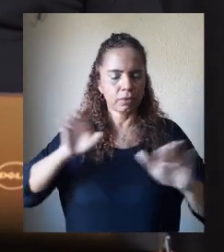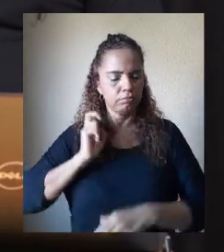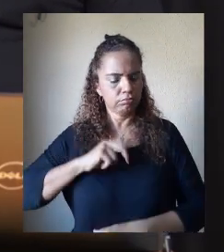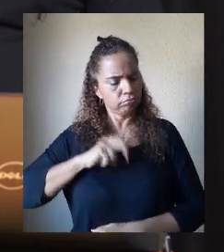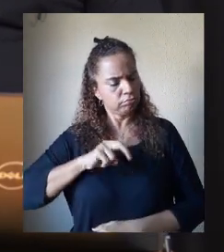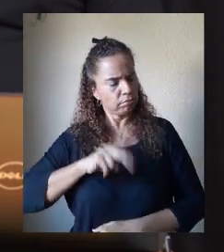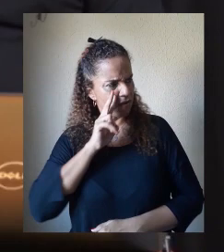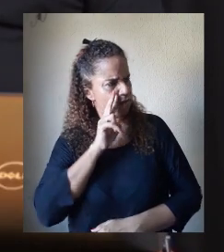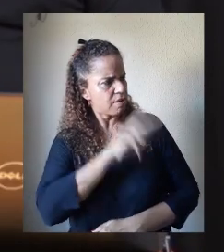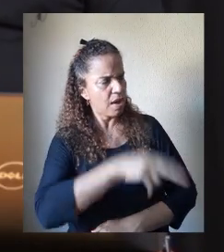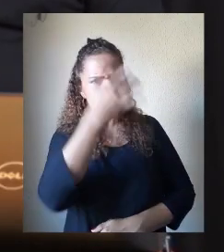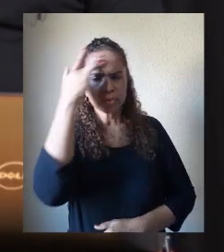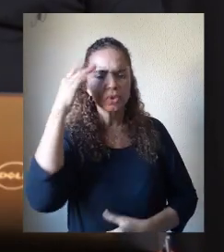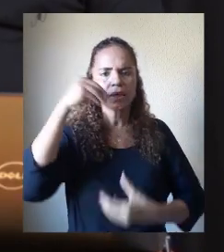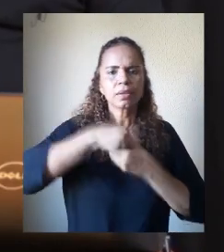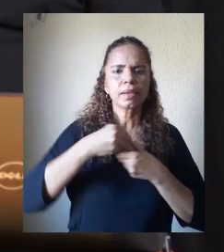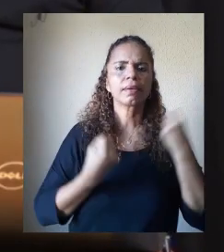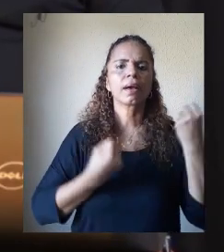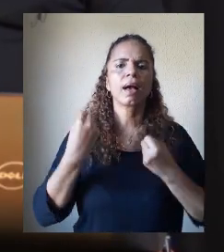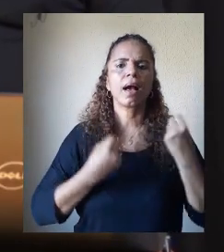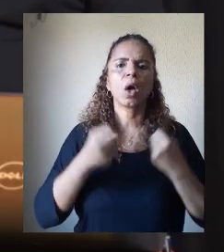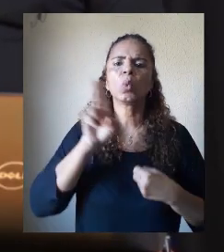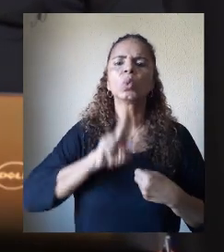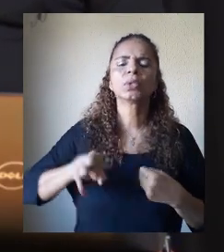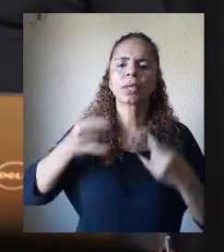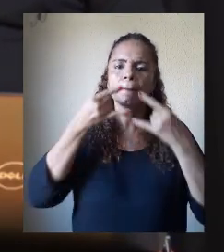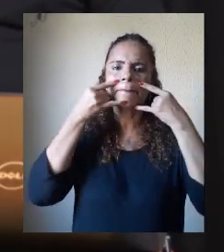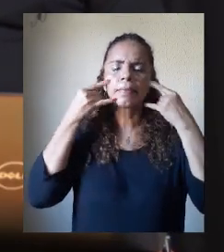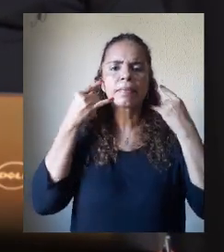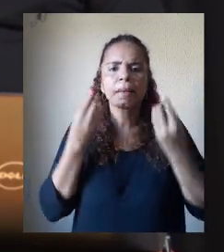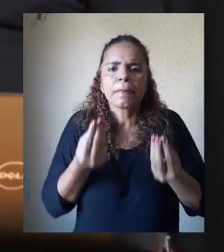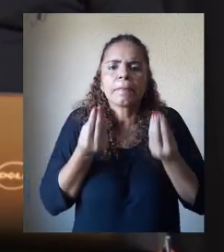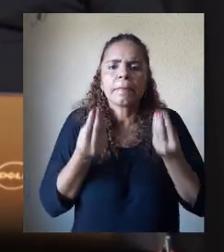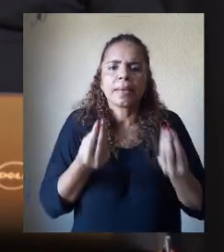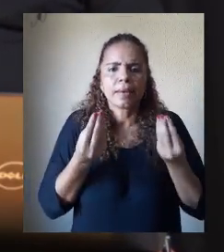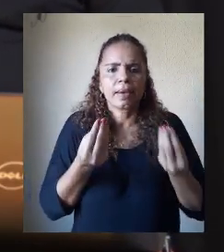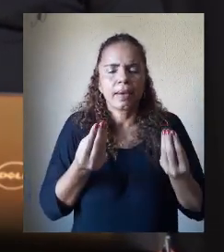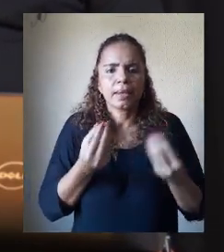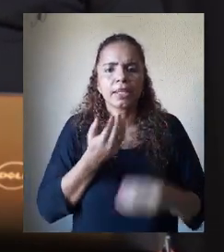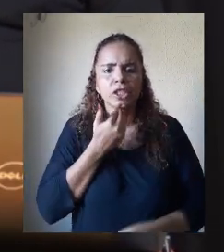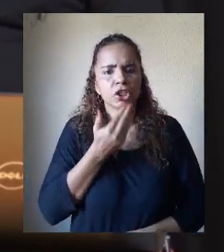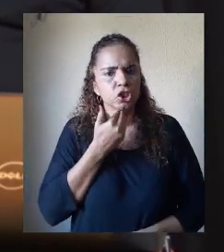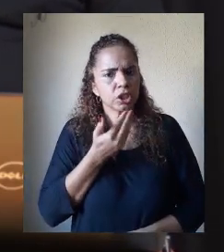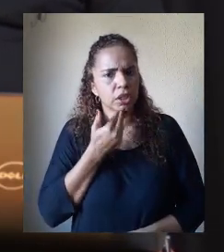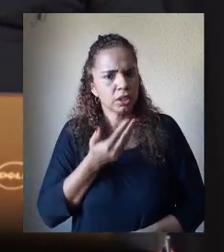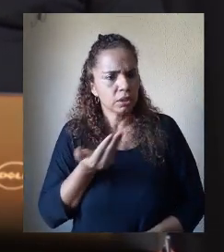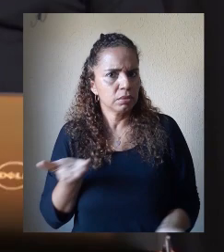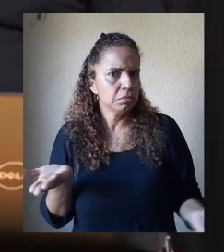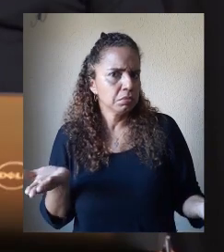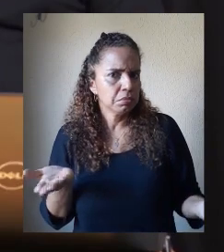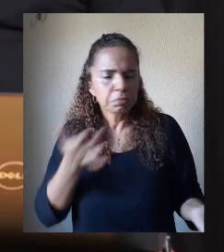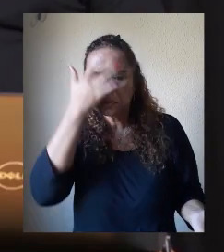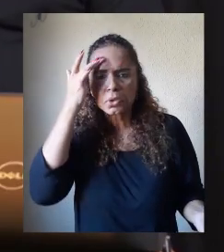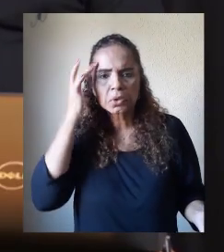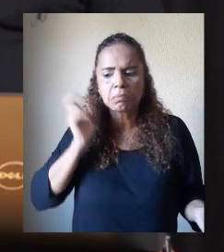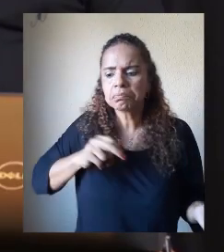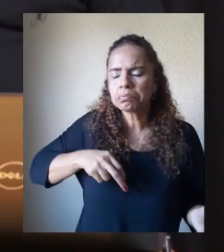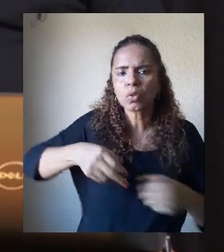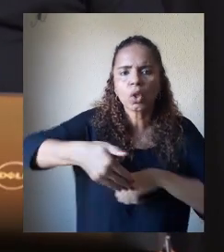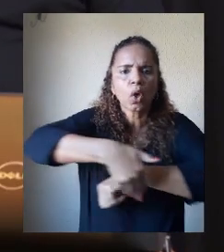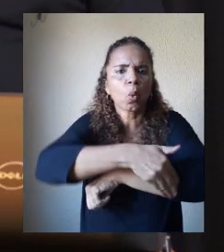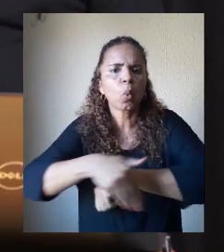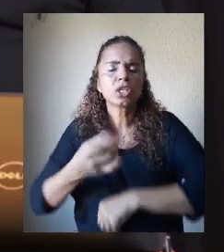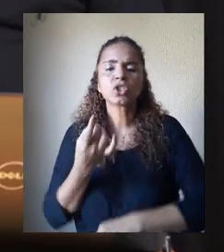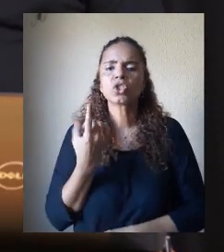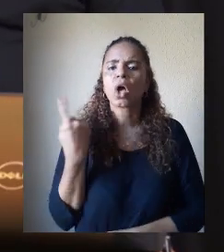meio da rua, dentro do seu carro, usando máscara. Isso não vai fazer nenhuma diferença usar máscara no meio da rua se você não estiver perto